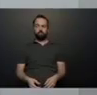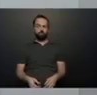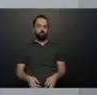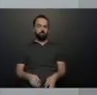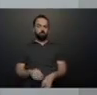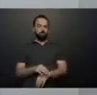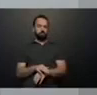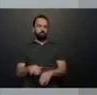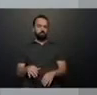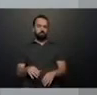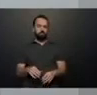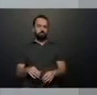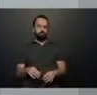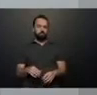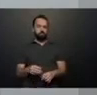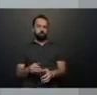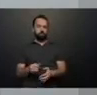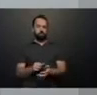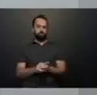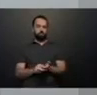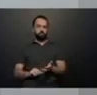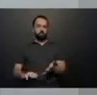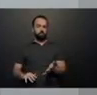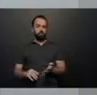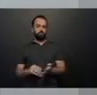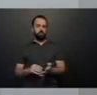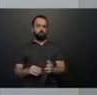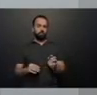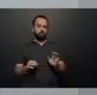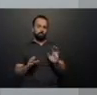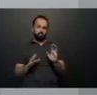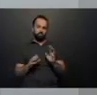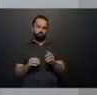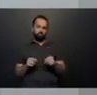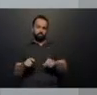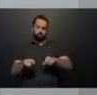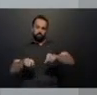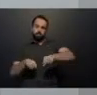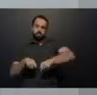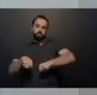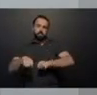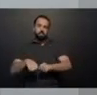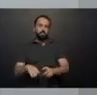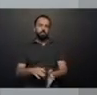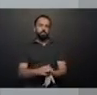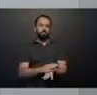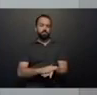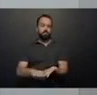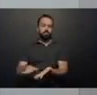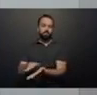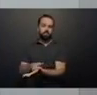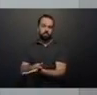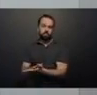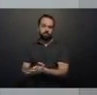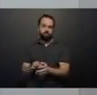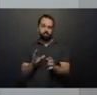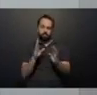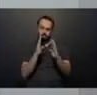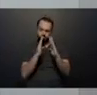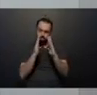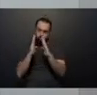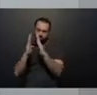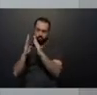da atividade, o laboratório deve ser deixado em ordem, limpo, com o chão seco, os aparelhos